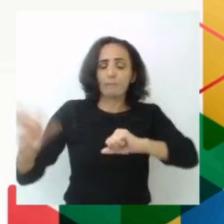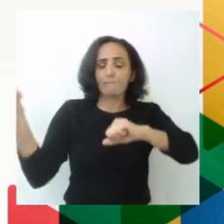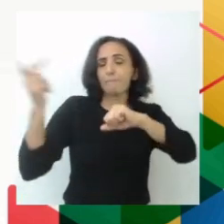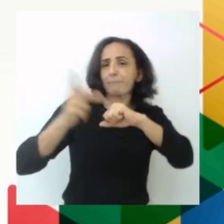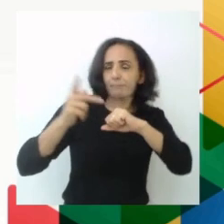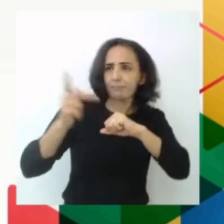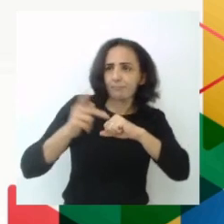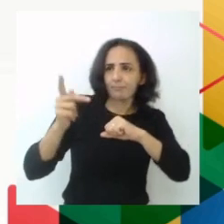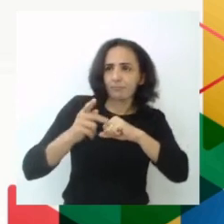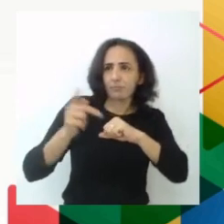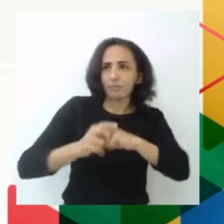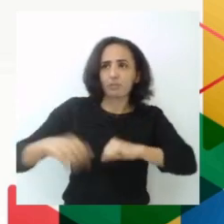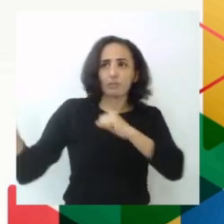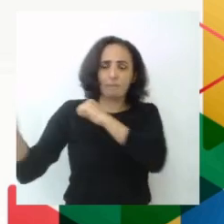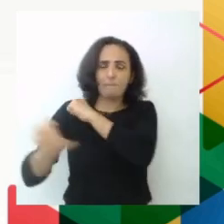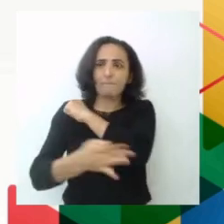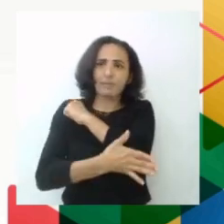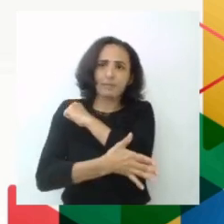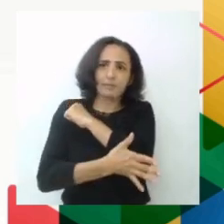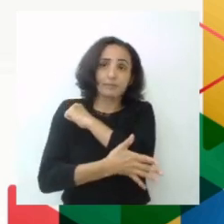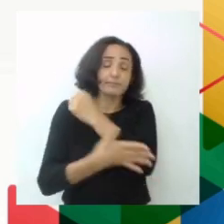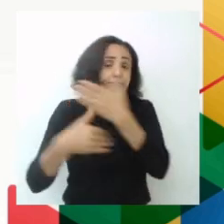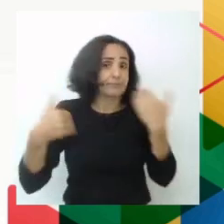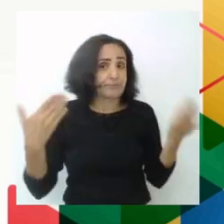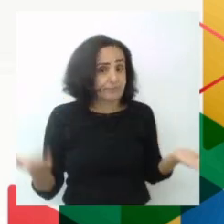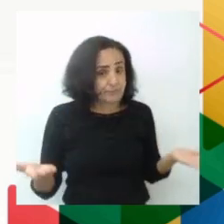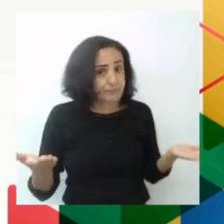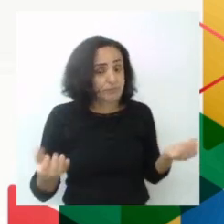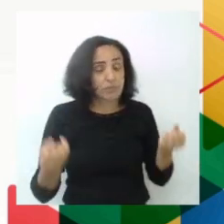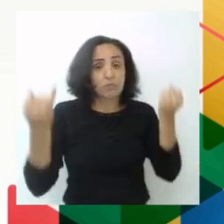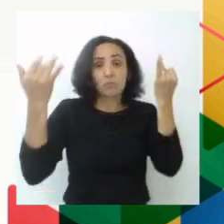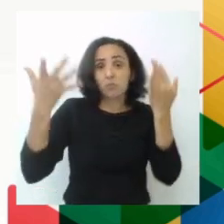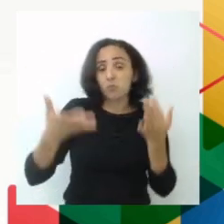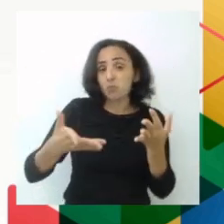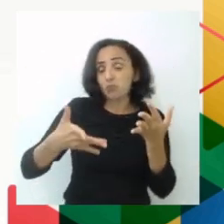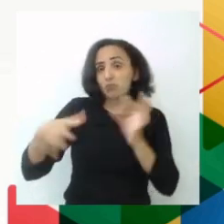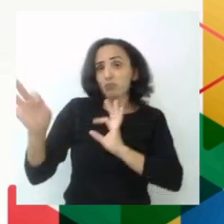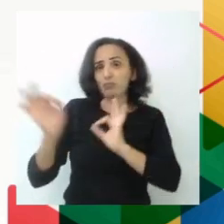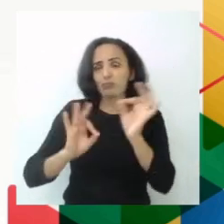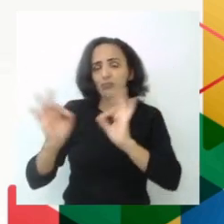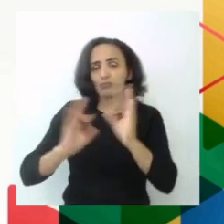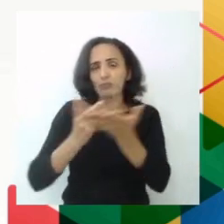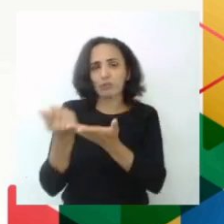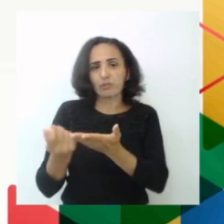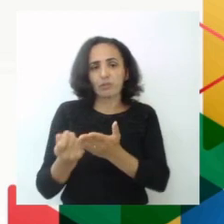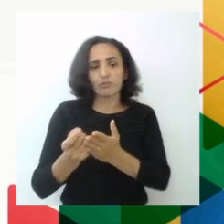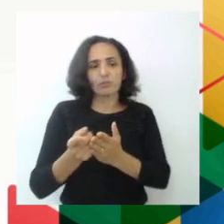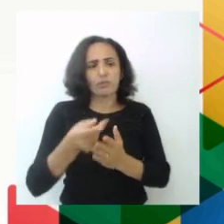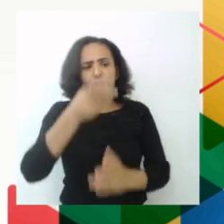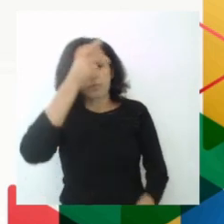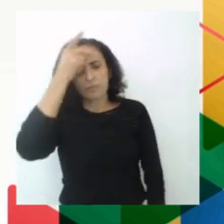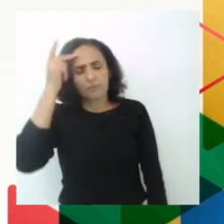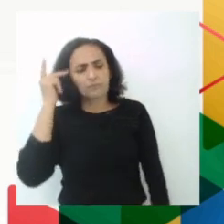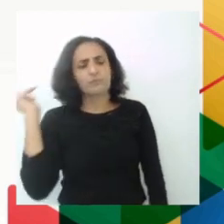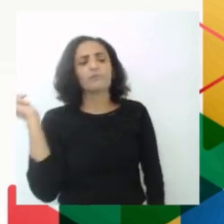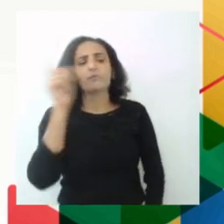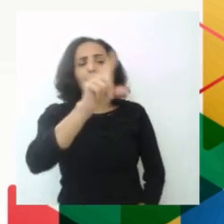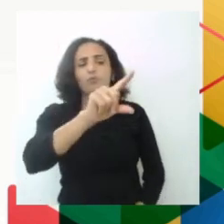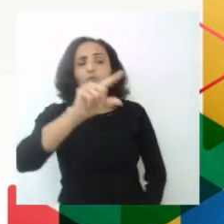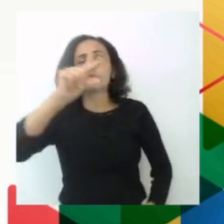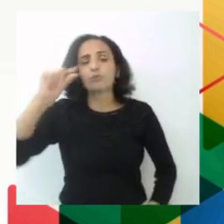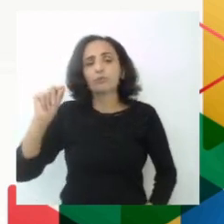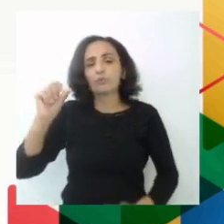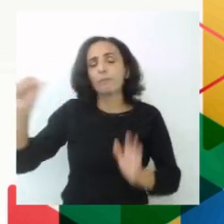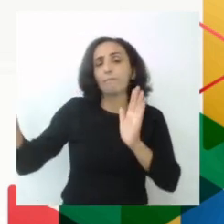Petrolina e a Miss Cabo de Santo Agostinho. De quantas formas os juízes poderão escolher